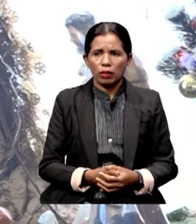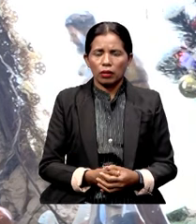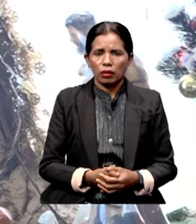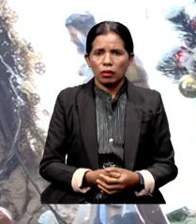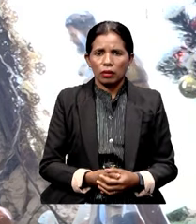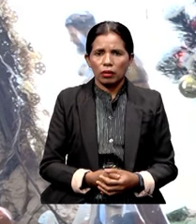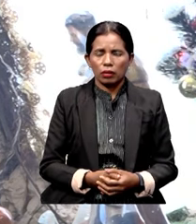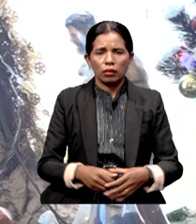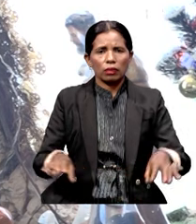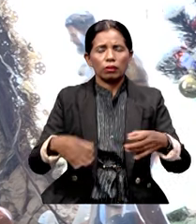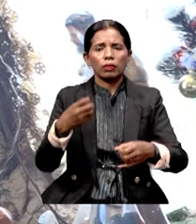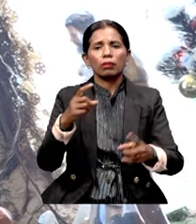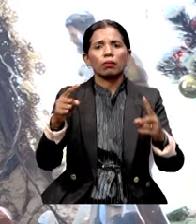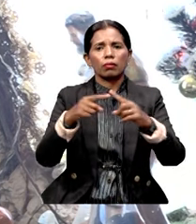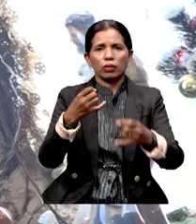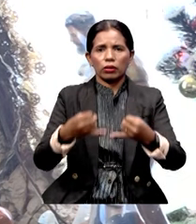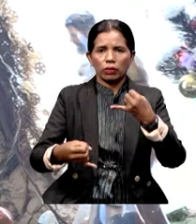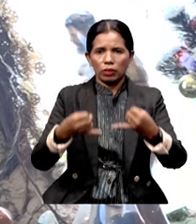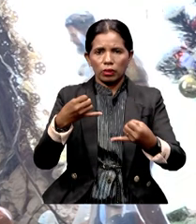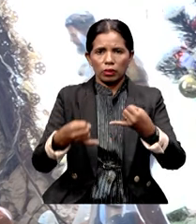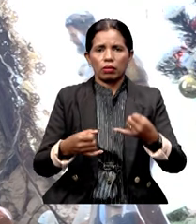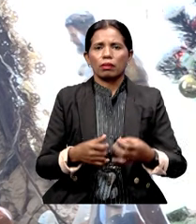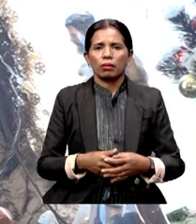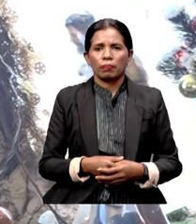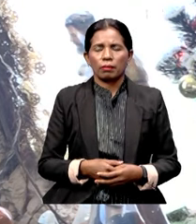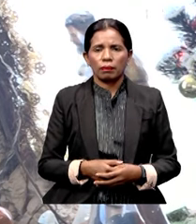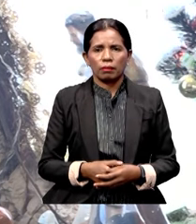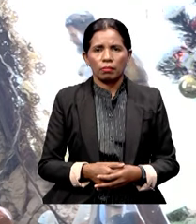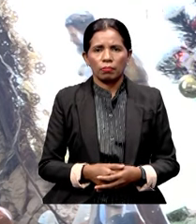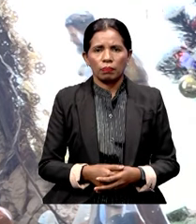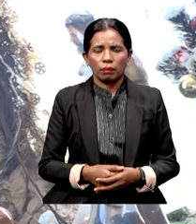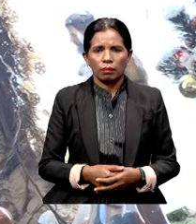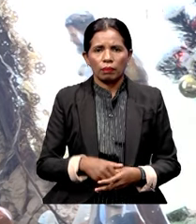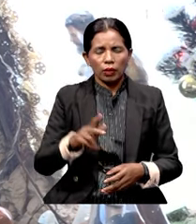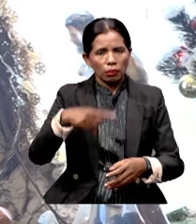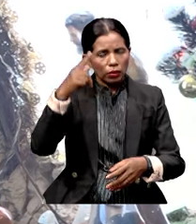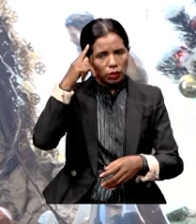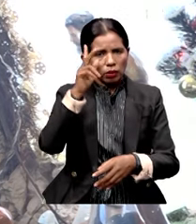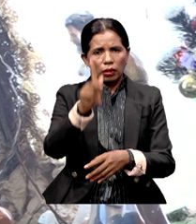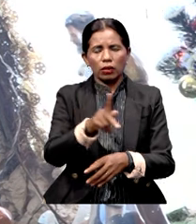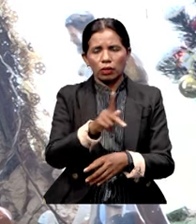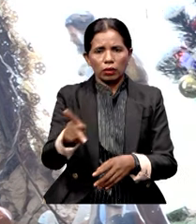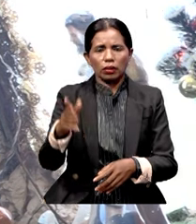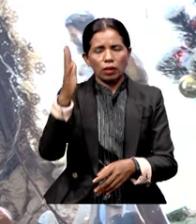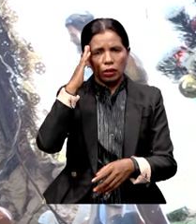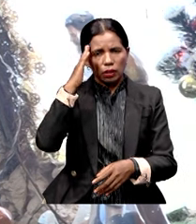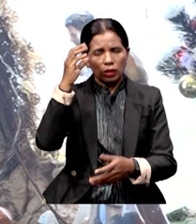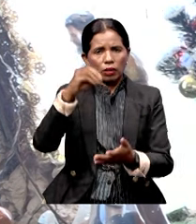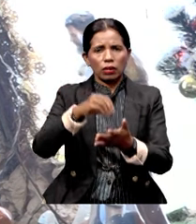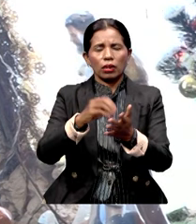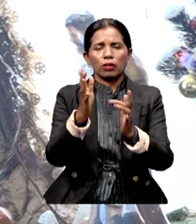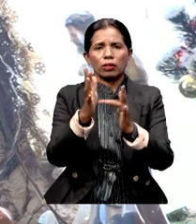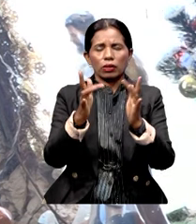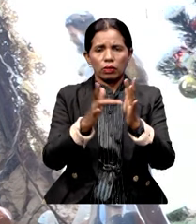a luta ba justiça. político católico Sira, hatene hatura evangelho